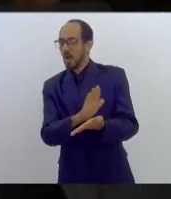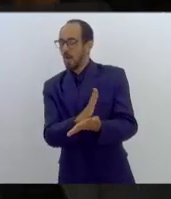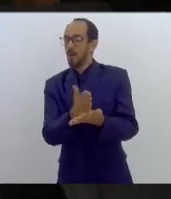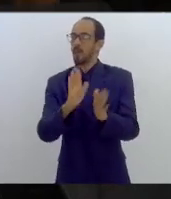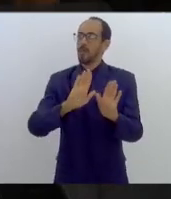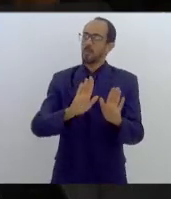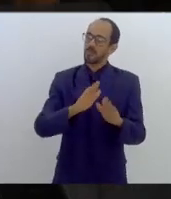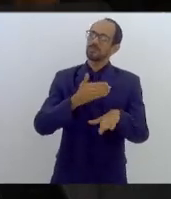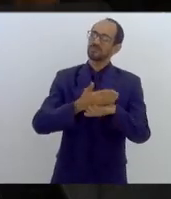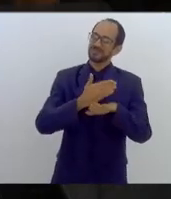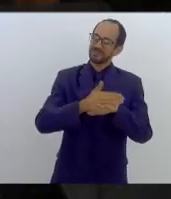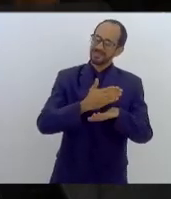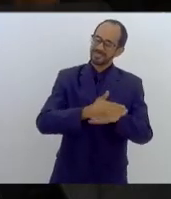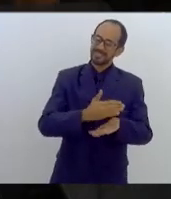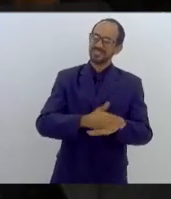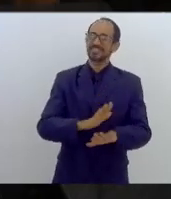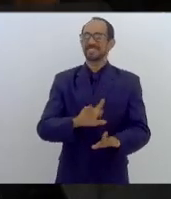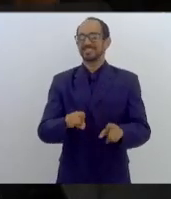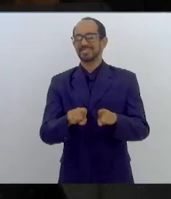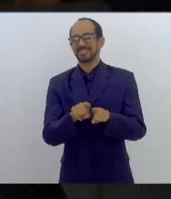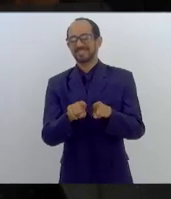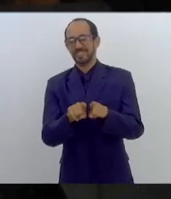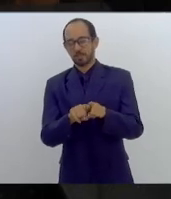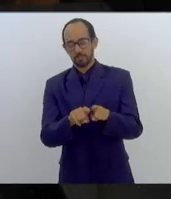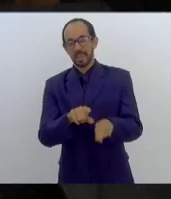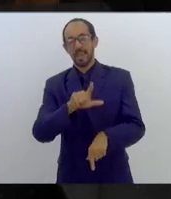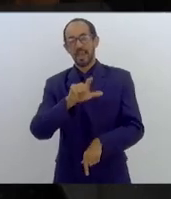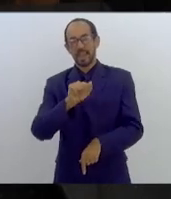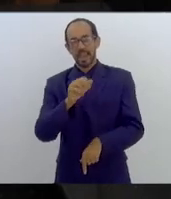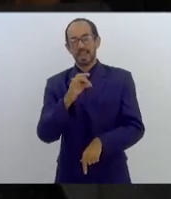algum exercício de retórica também em latim.